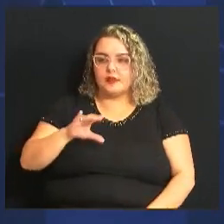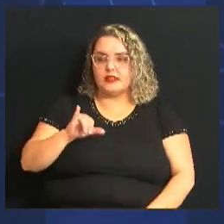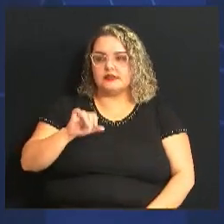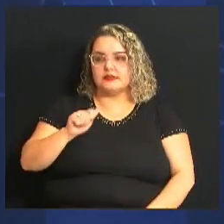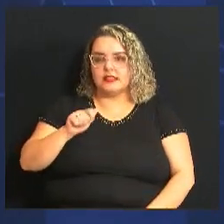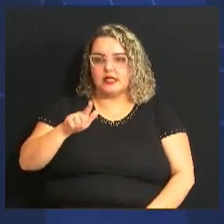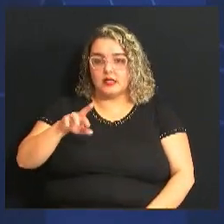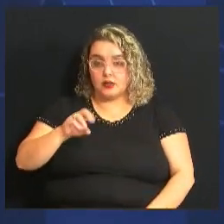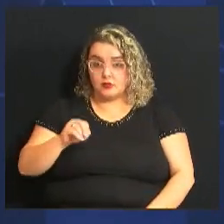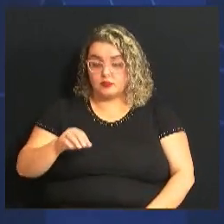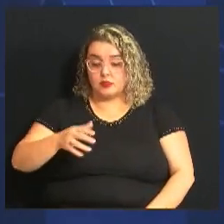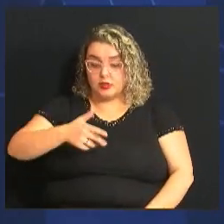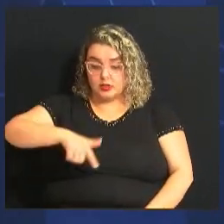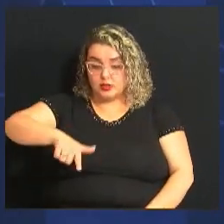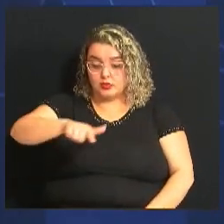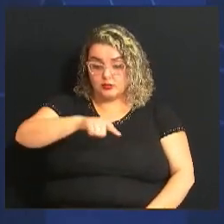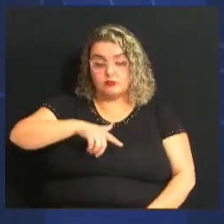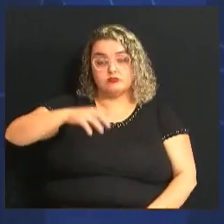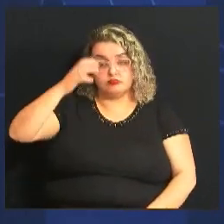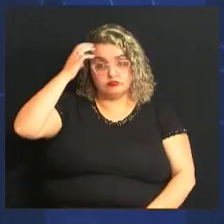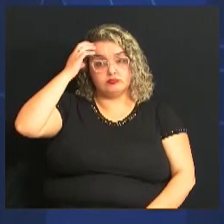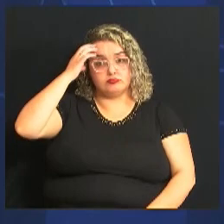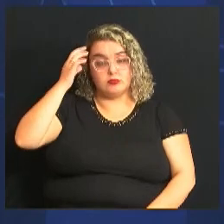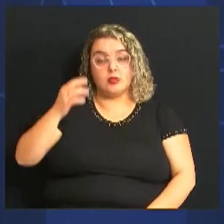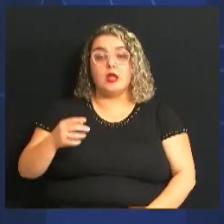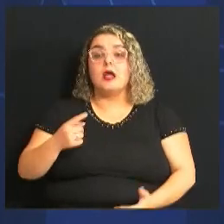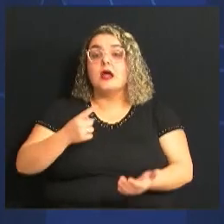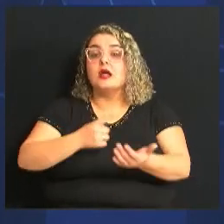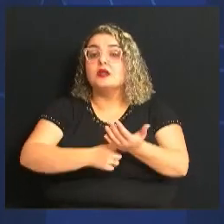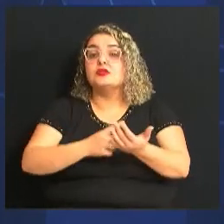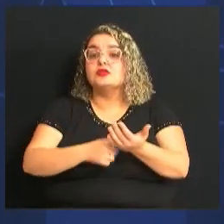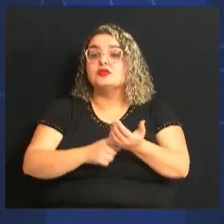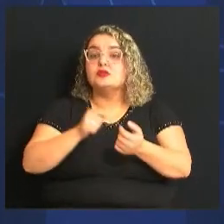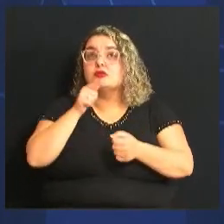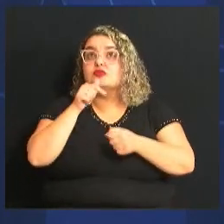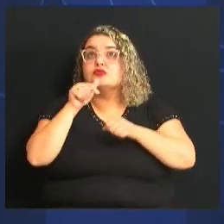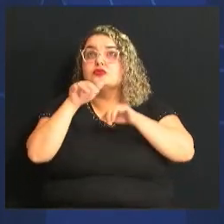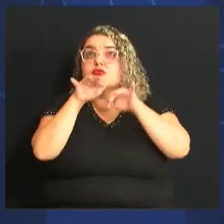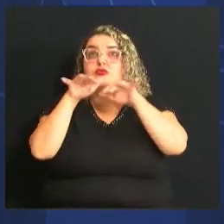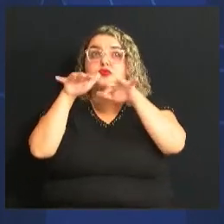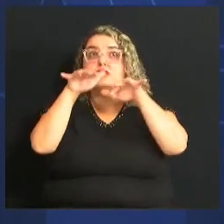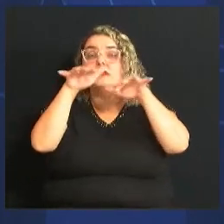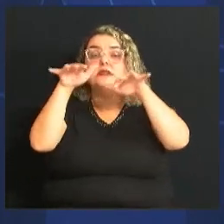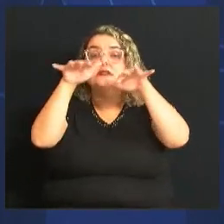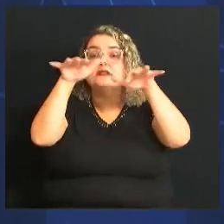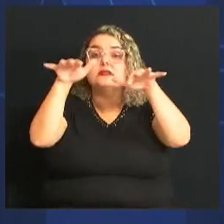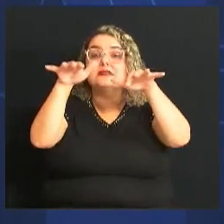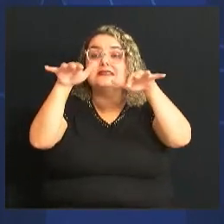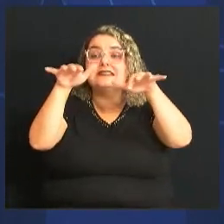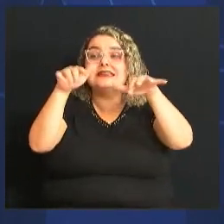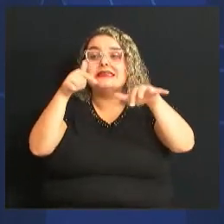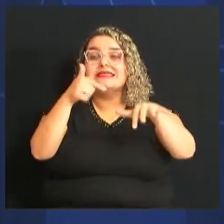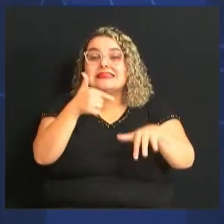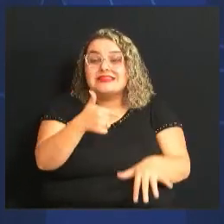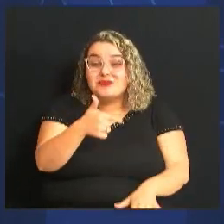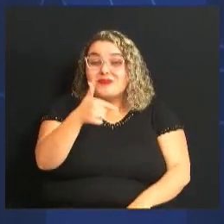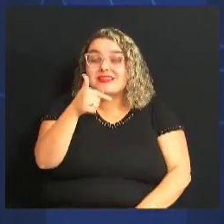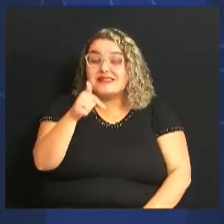na região leste aqui de Campinas, registrou a umidade relativa do ar em apenas